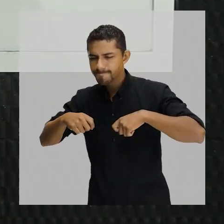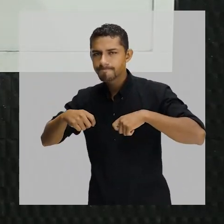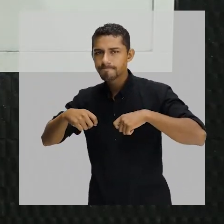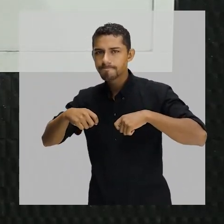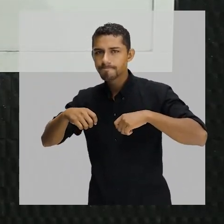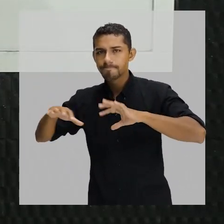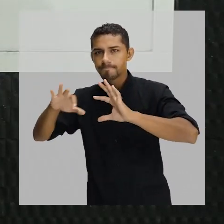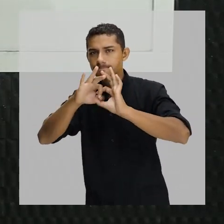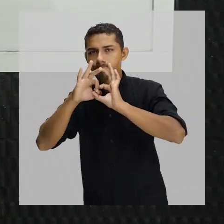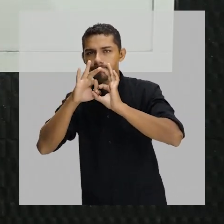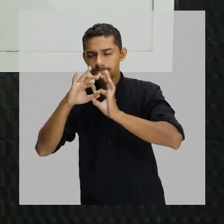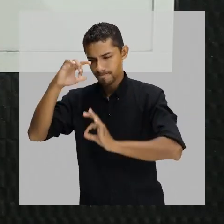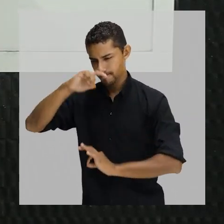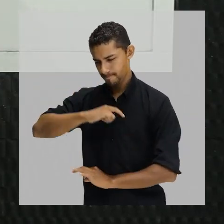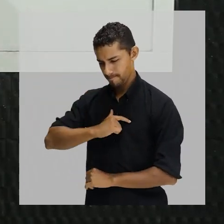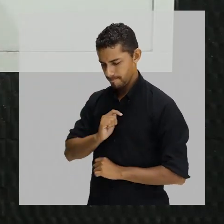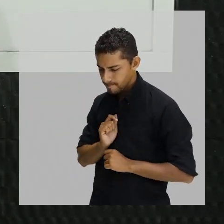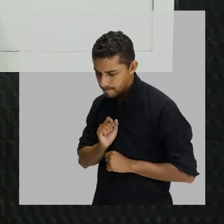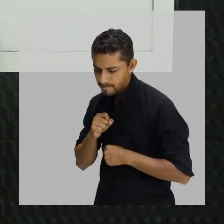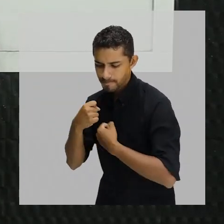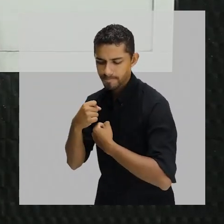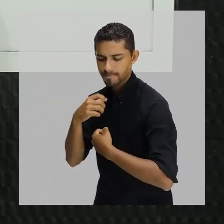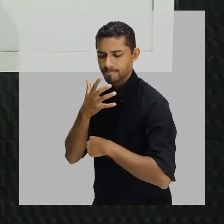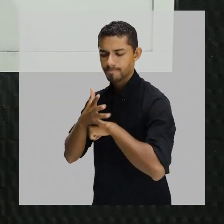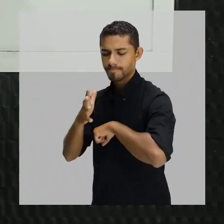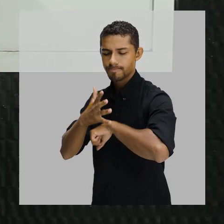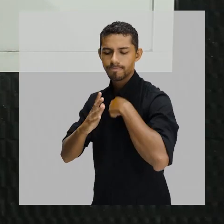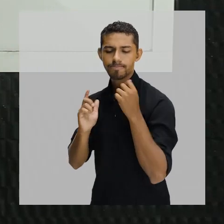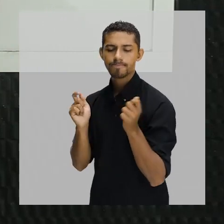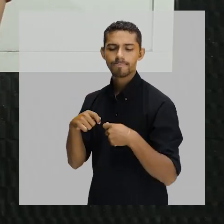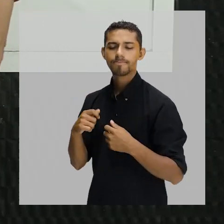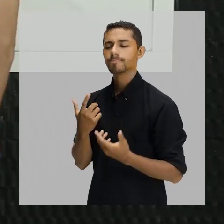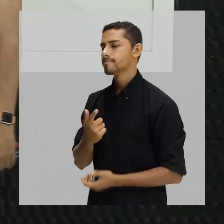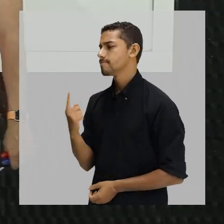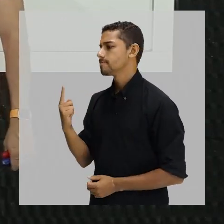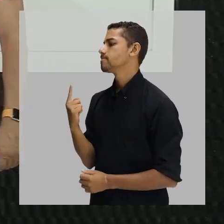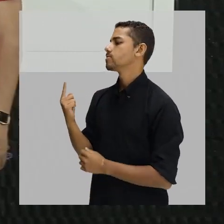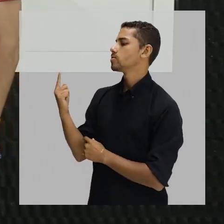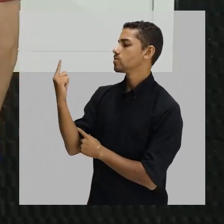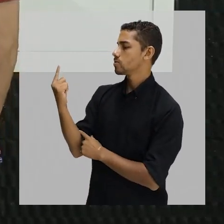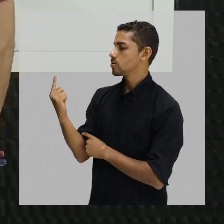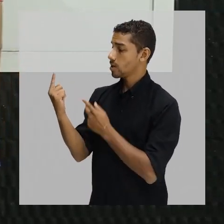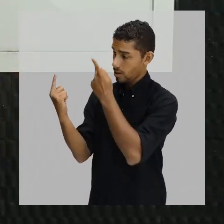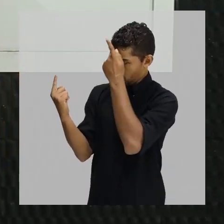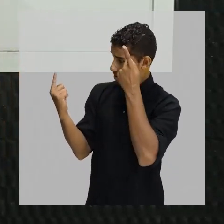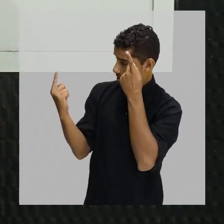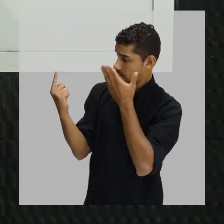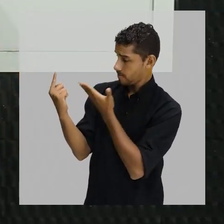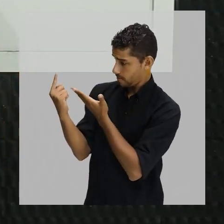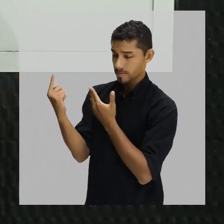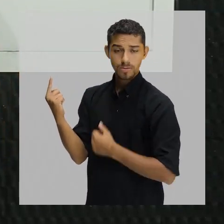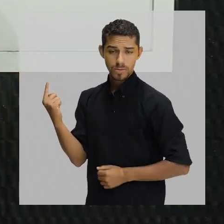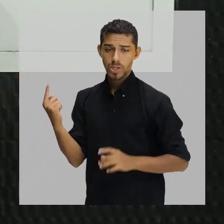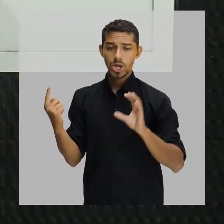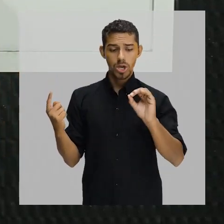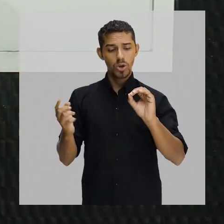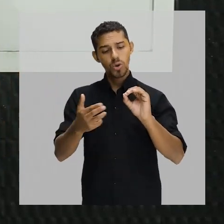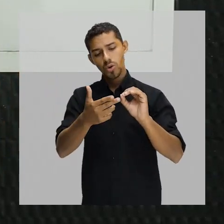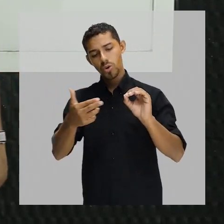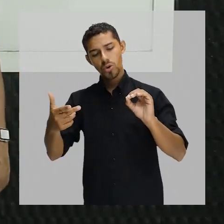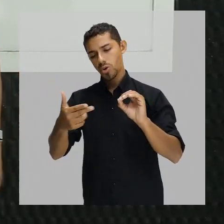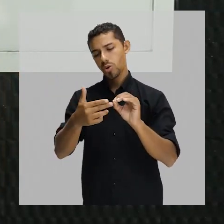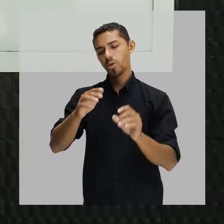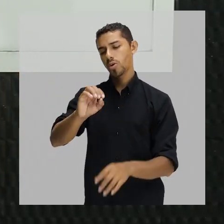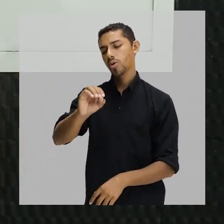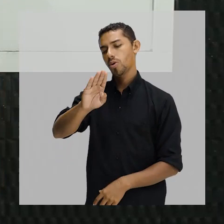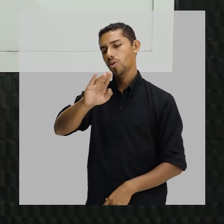né, destas atitudes esta relação entre sujeito e objeto, e aí esta relação nós vamos chamar de conhecimento. Quem